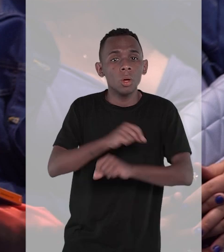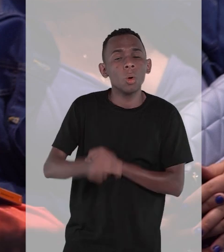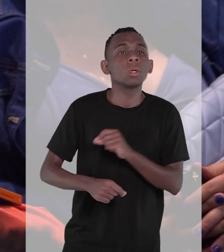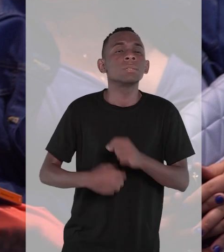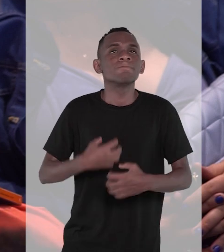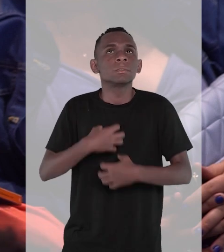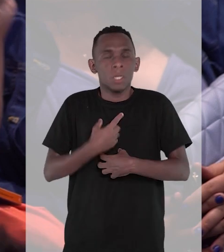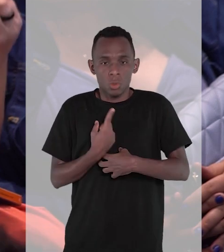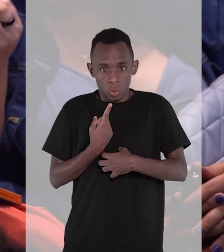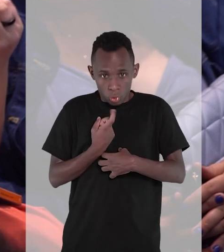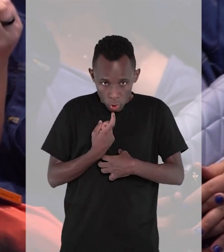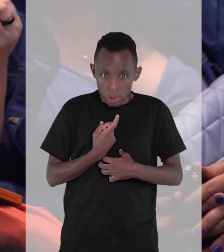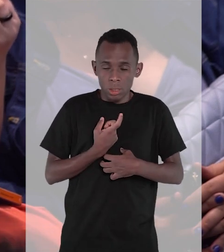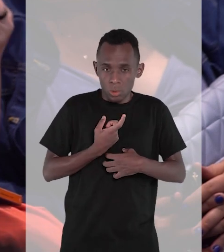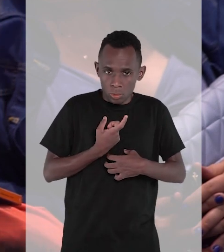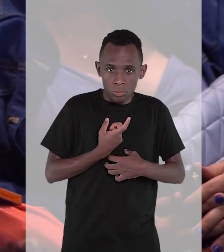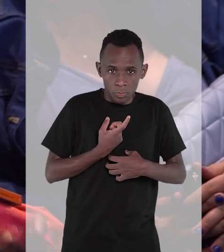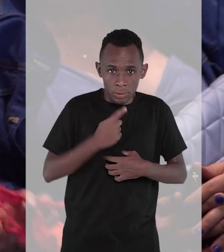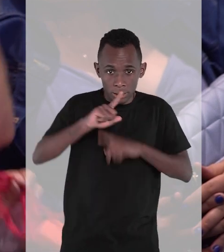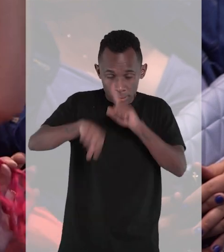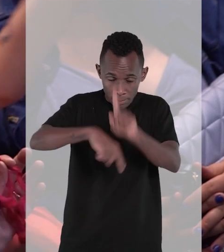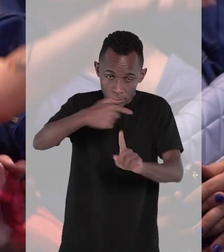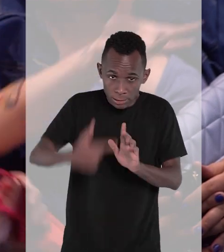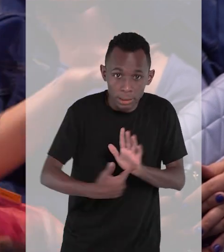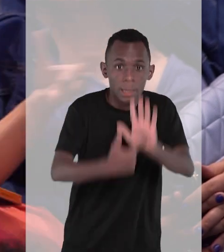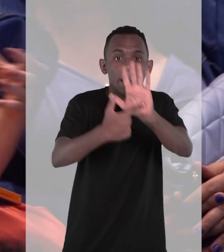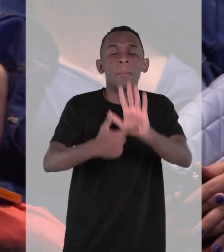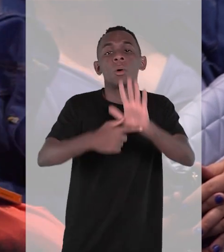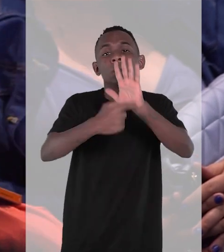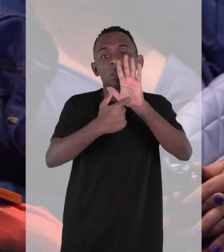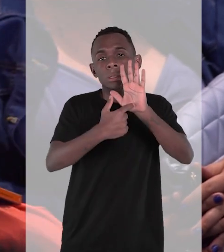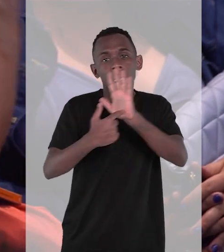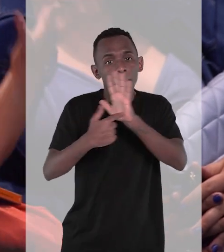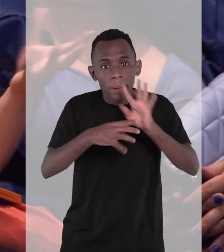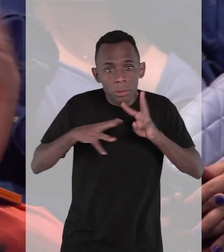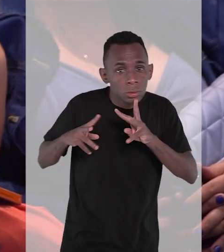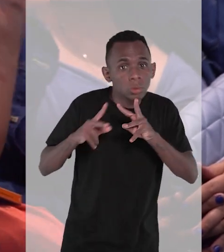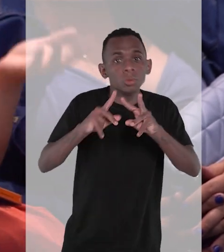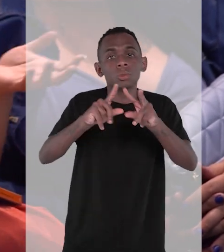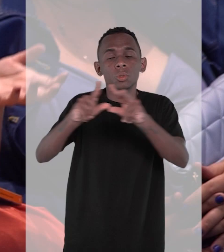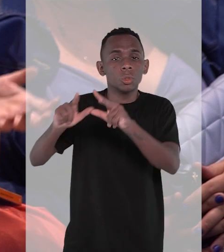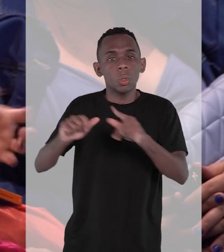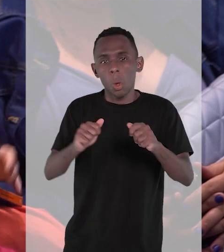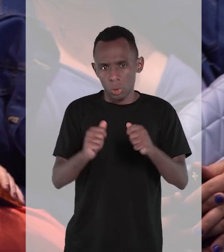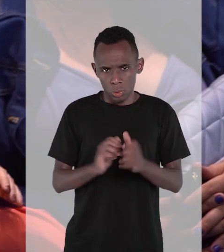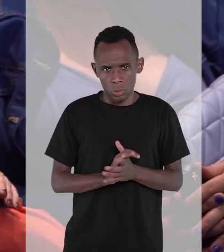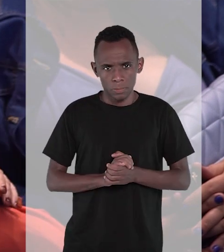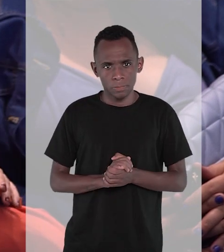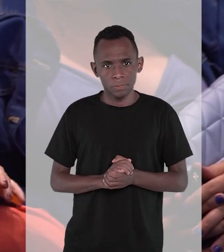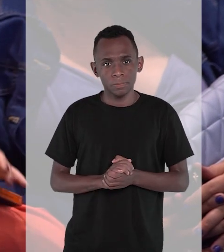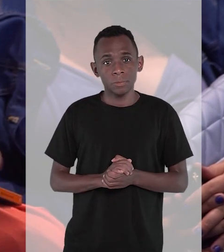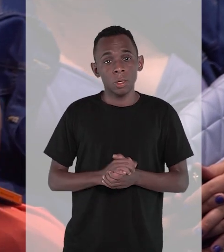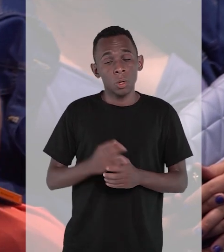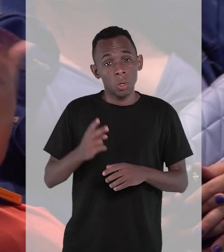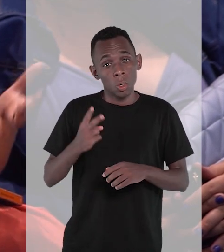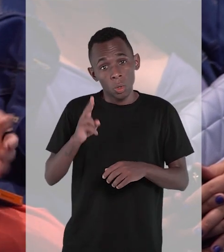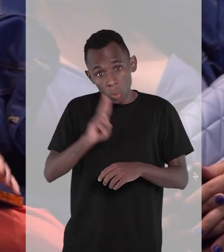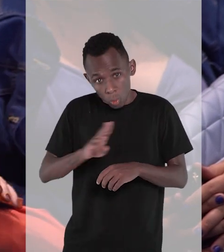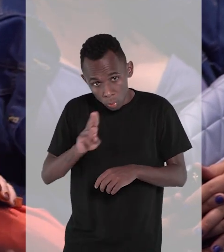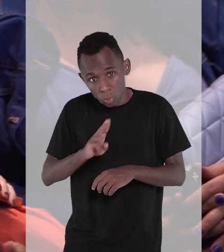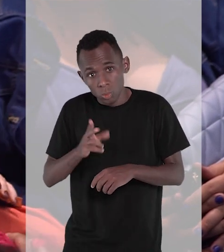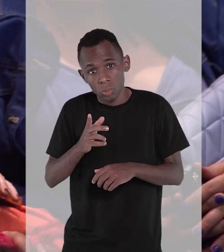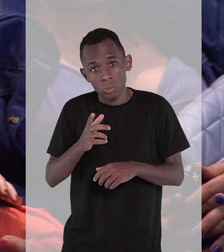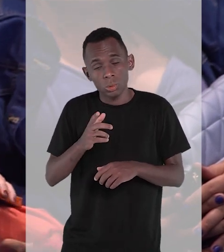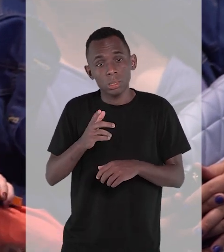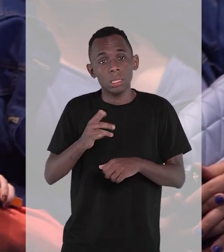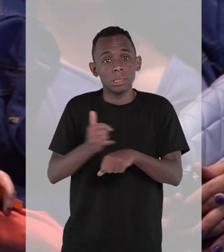do solitário vir à tona, né, e se tornar, de certa forma, publicizado, né,